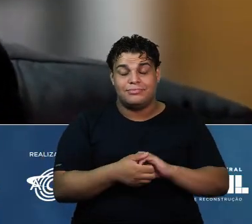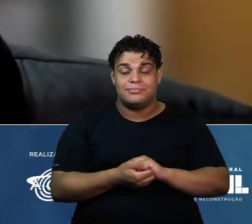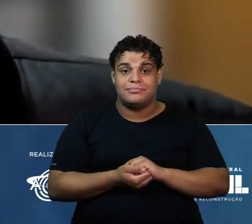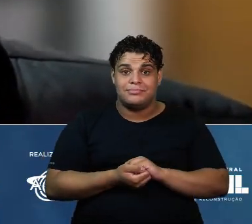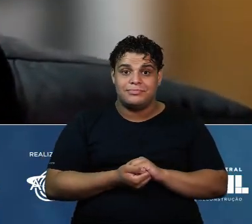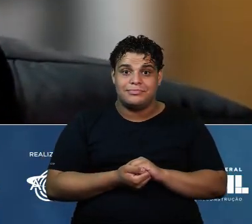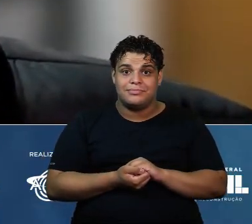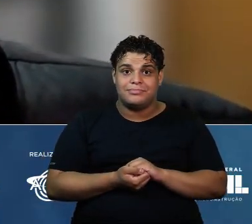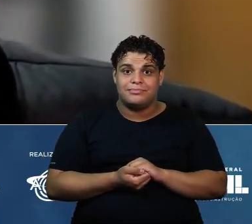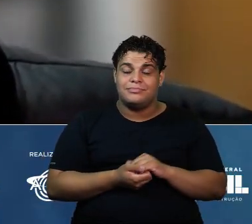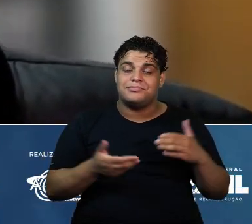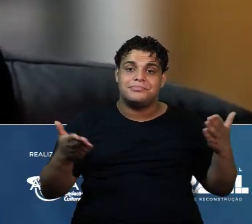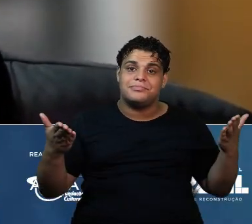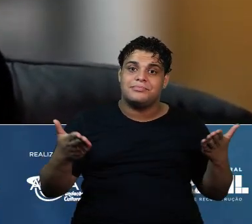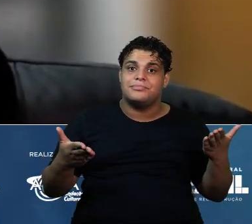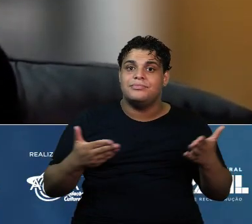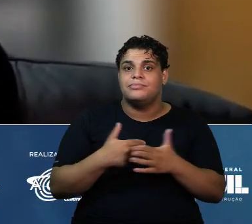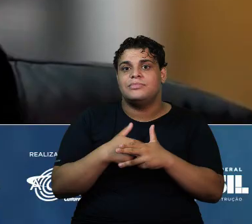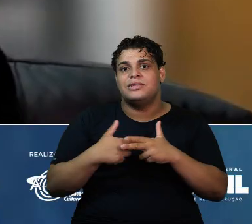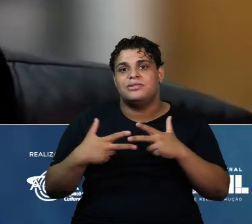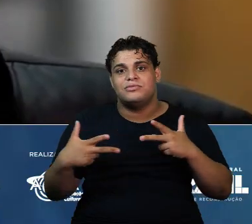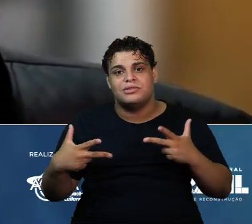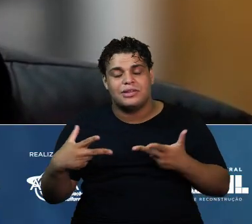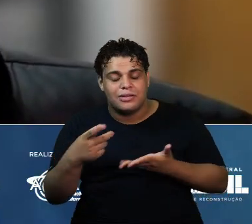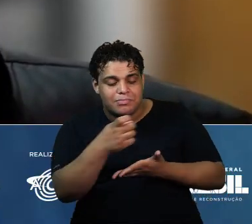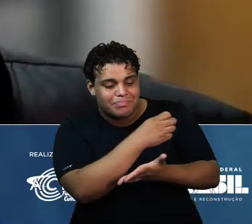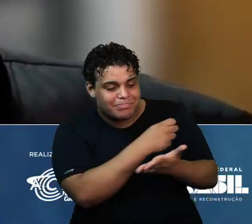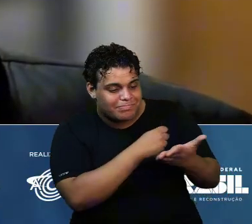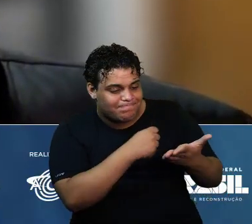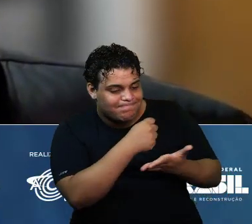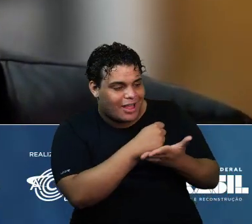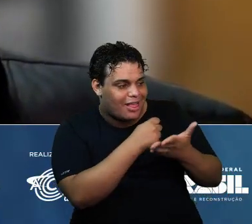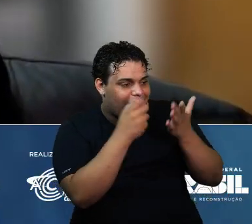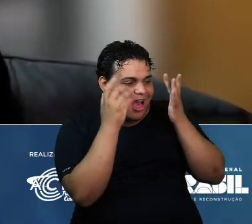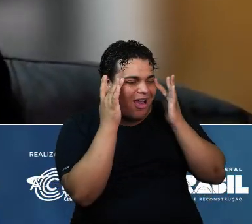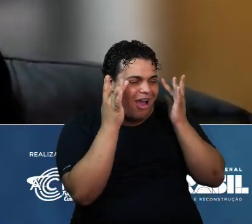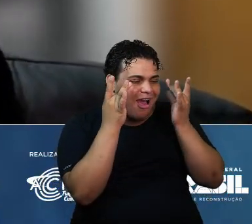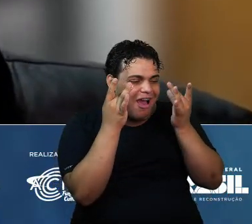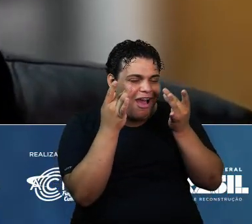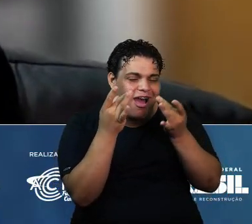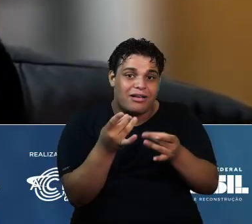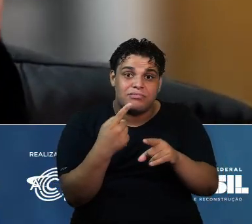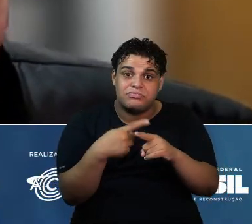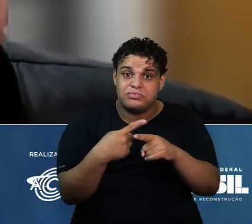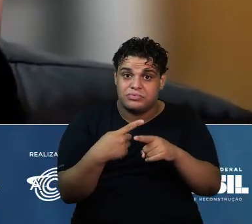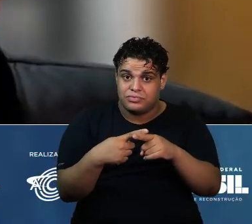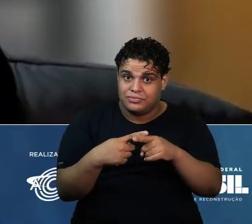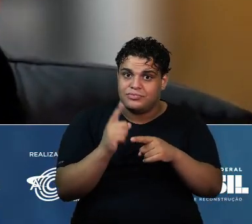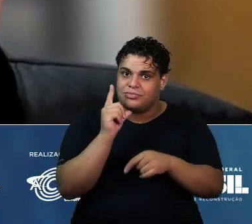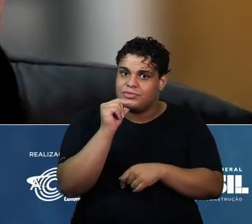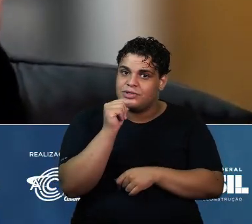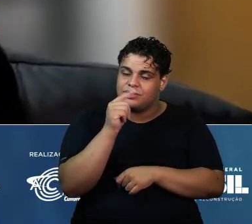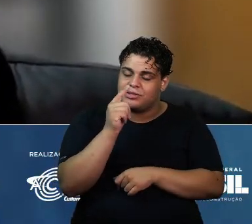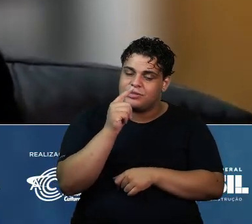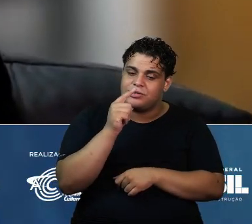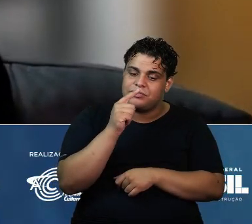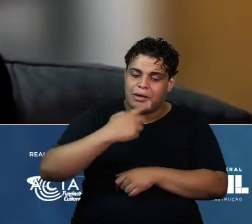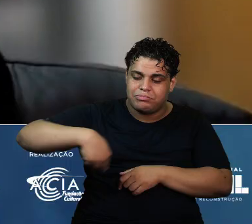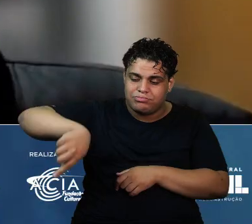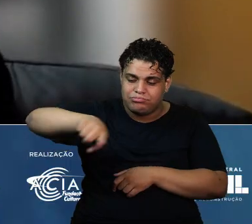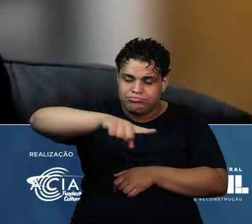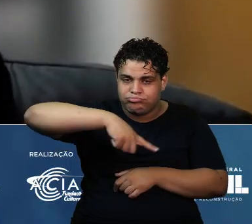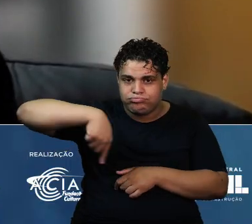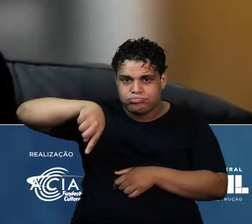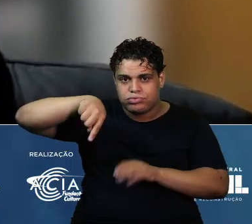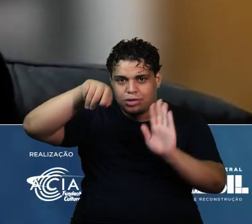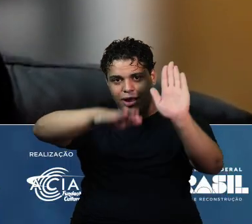Então, são coisas básicas que a gente precisa prestar atenção, porque a piscina, sim, ela